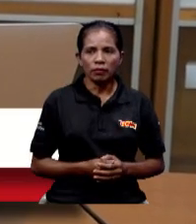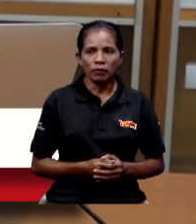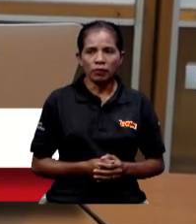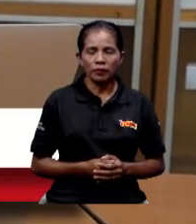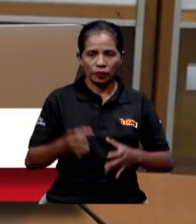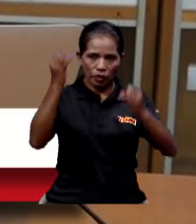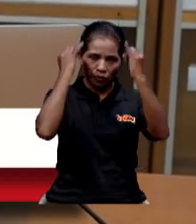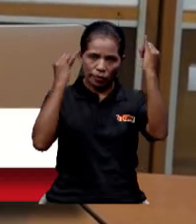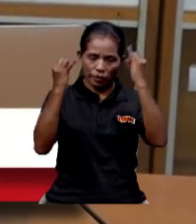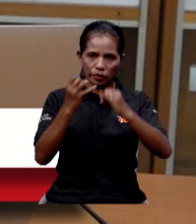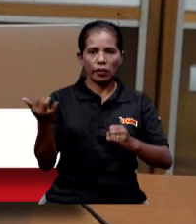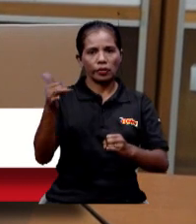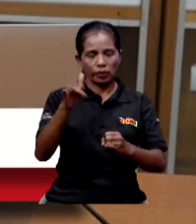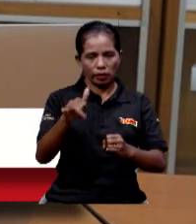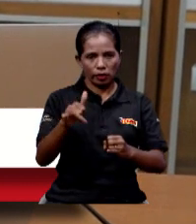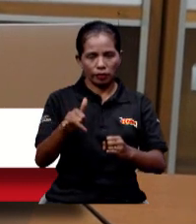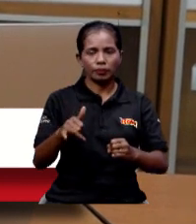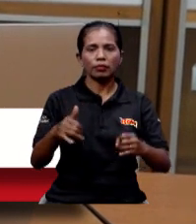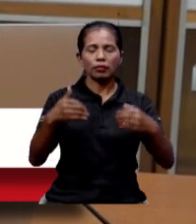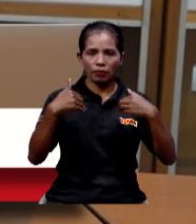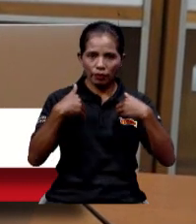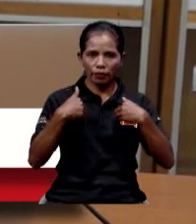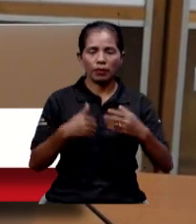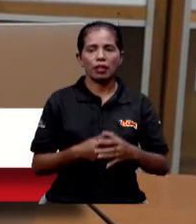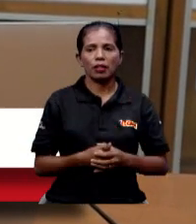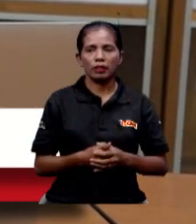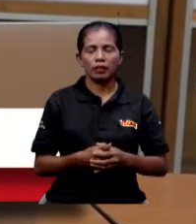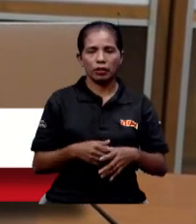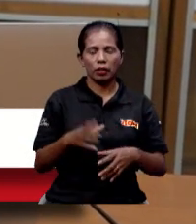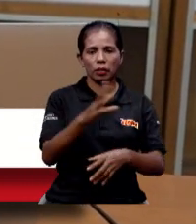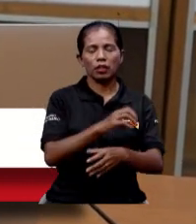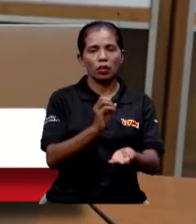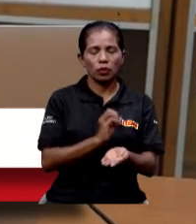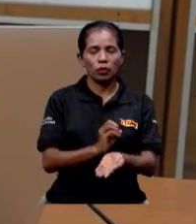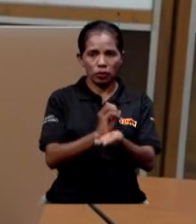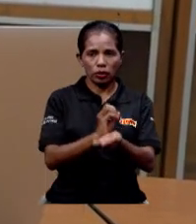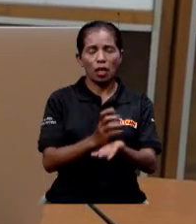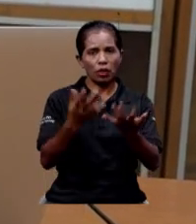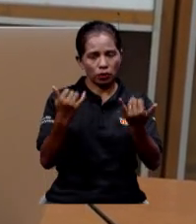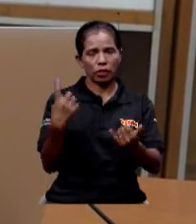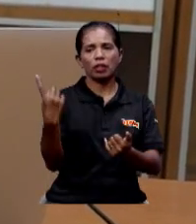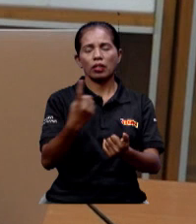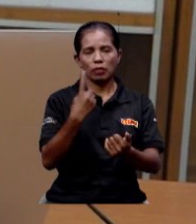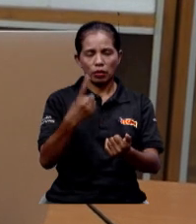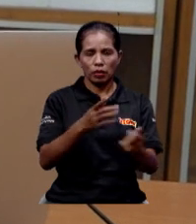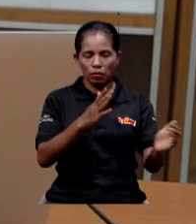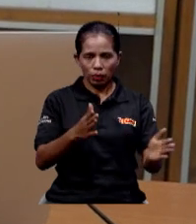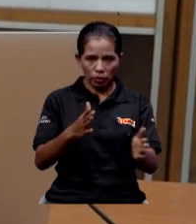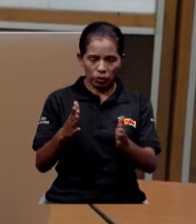informações que não vemos que acontece e como se não agora não se ainda fatinha o processo de